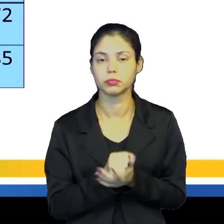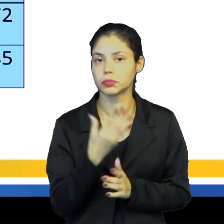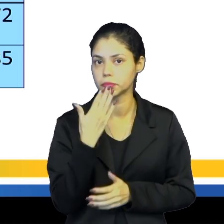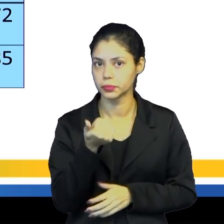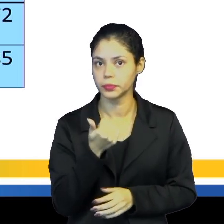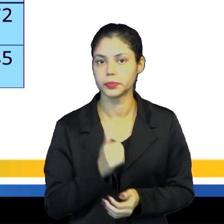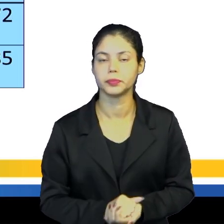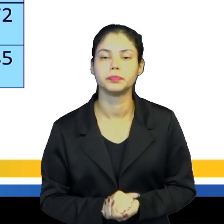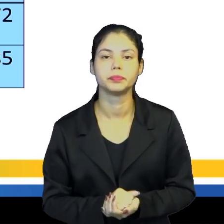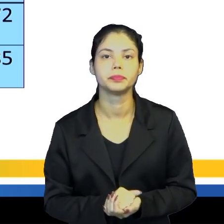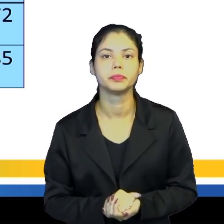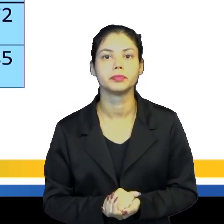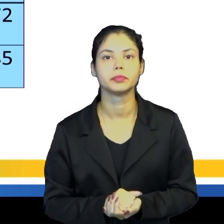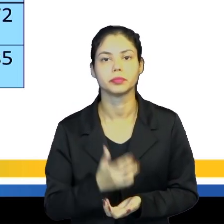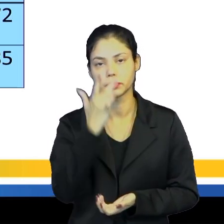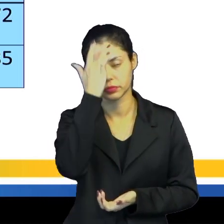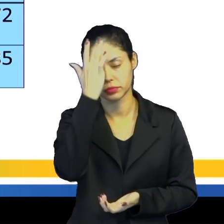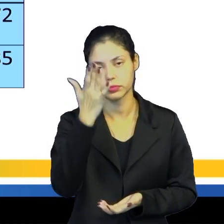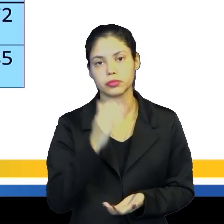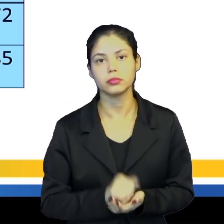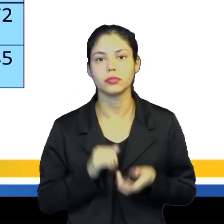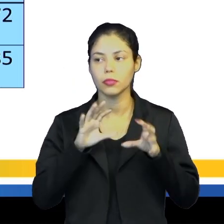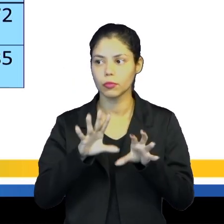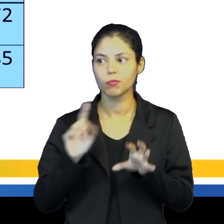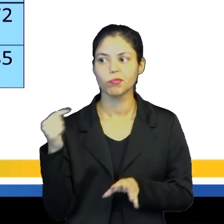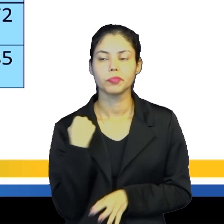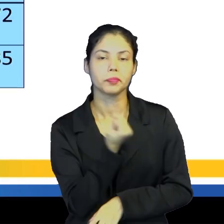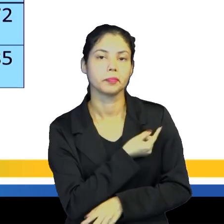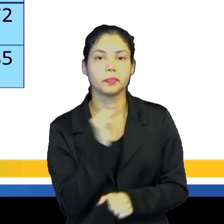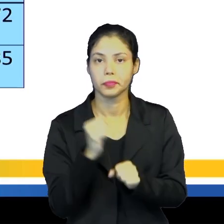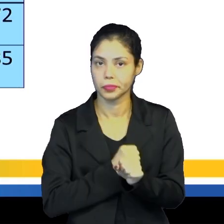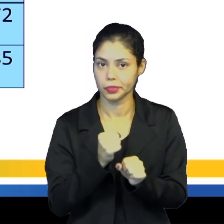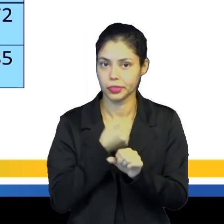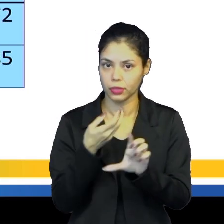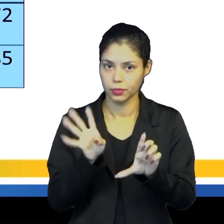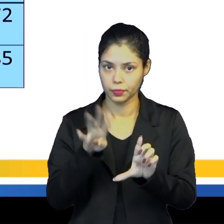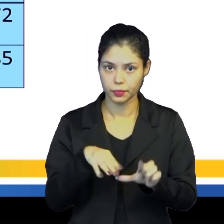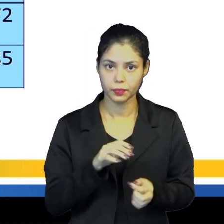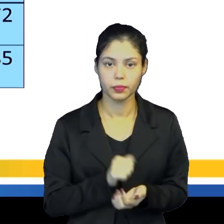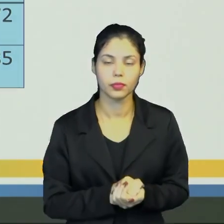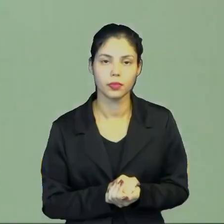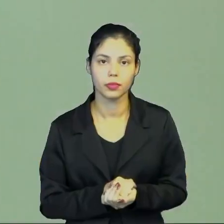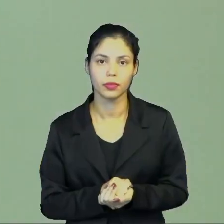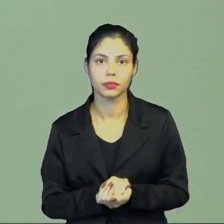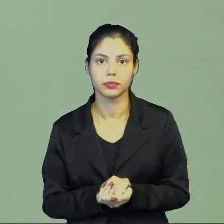tudo bem? Então, é fácil e é assim que a gente construi uma tabela.